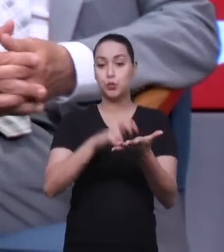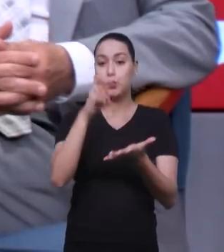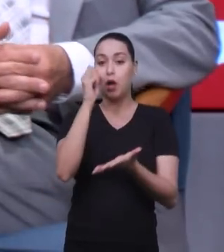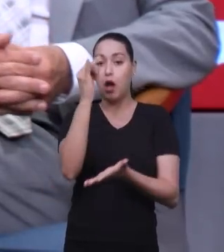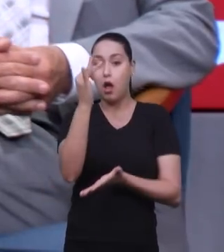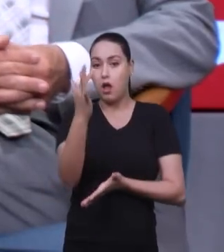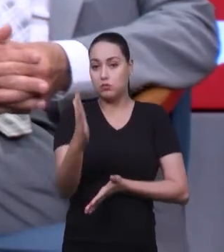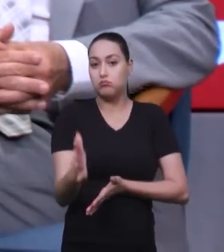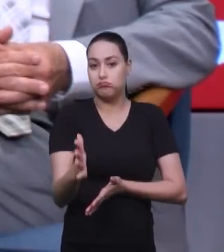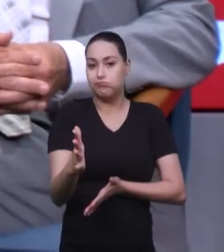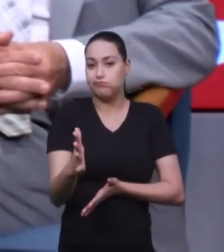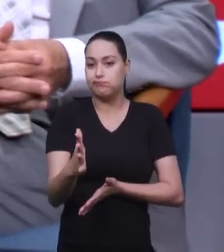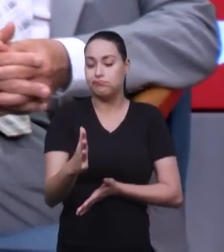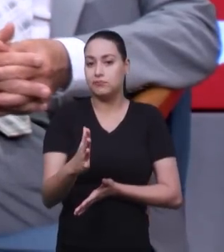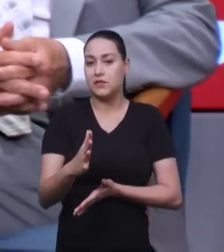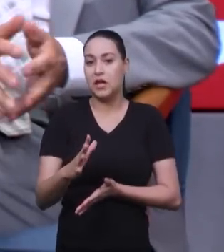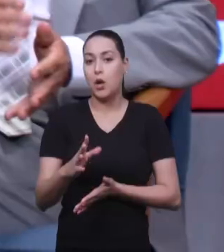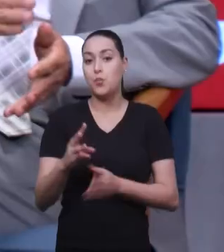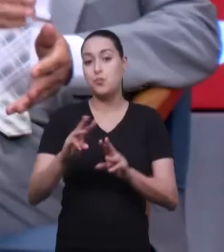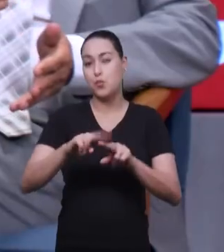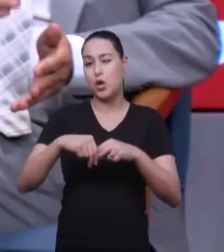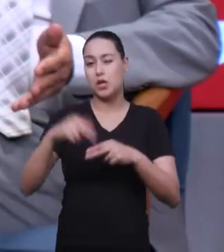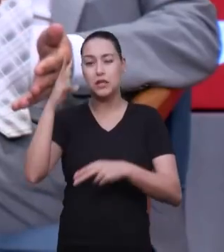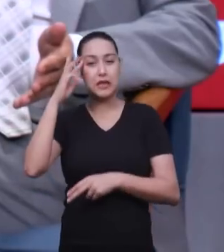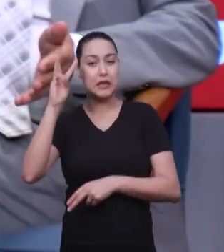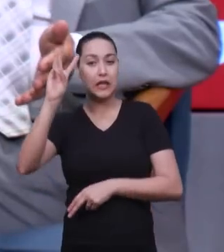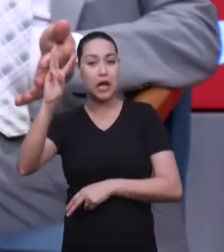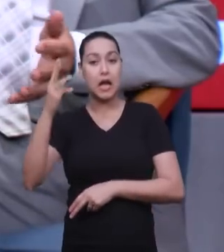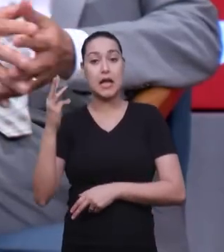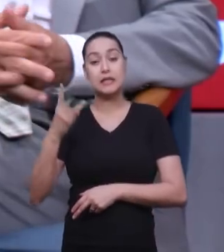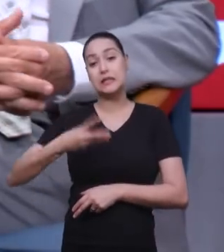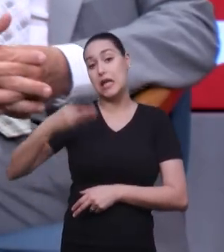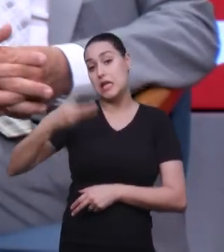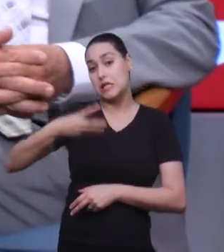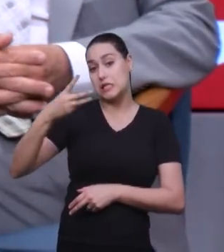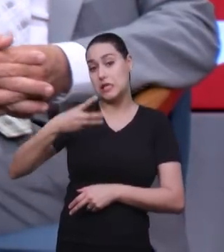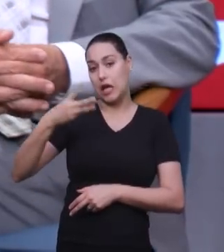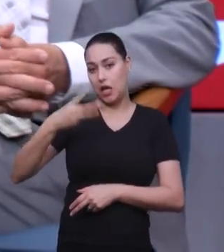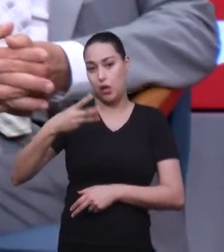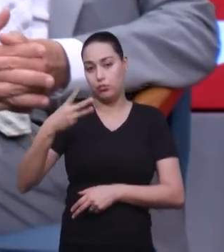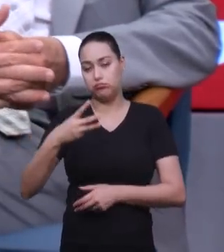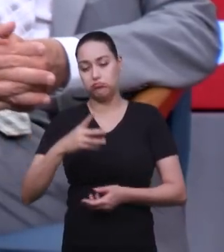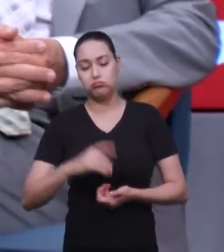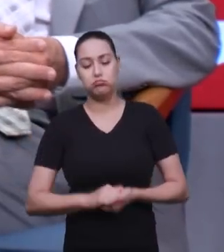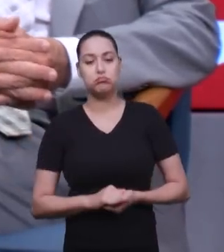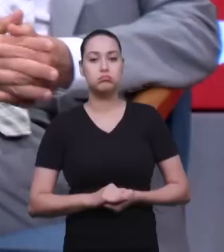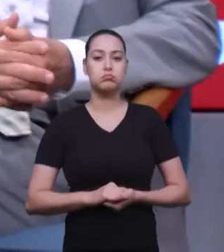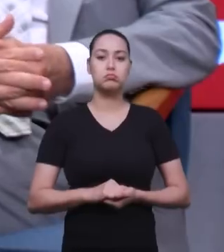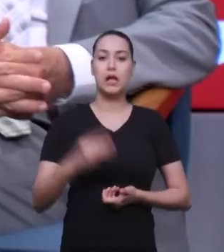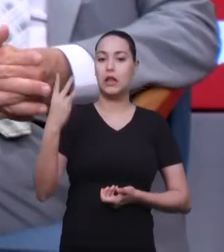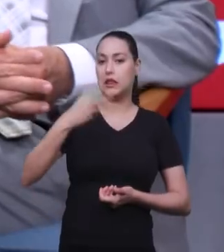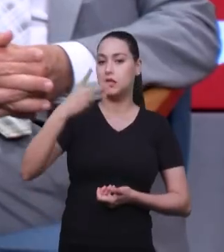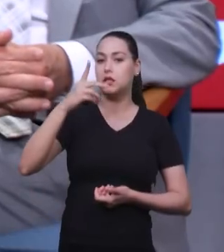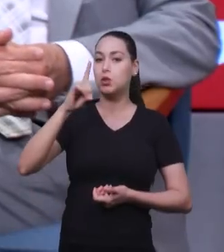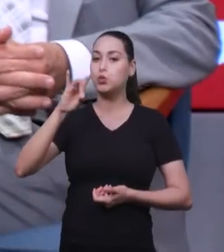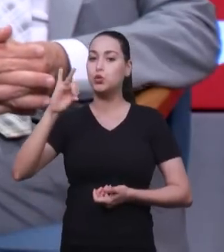ressuscita na madrugada do domingo. Então é terceiro dia, por isso que a palavra cita terceiro